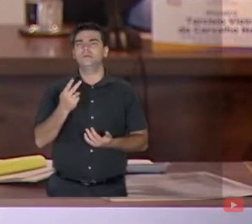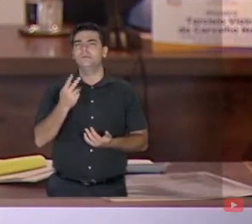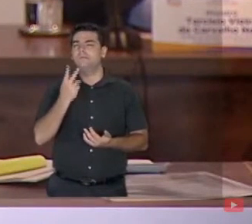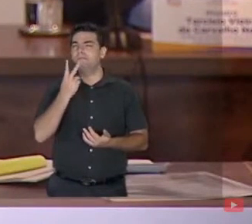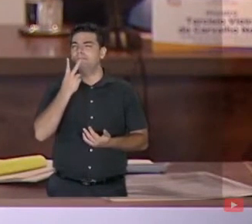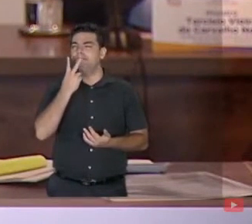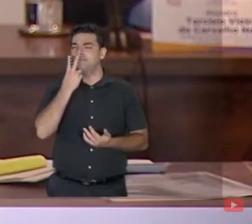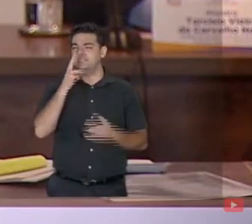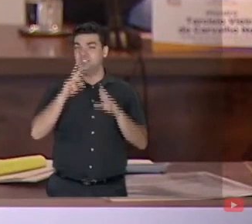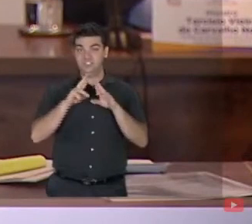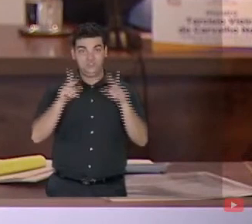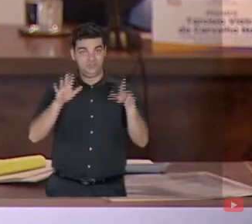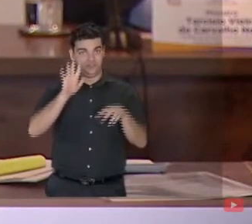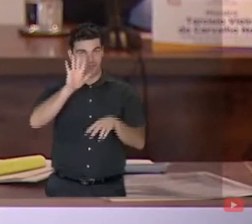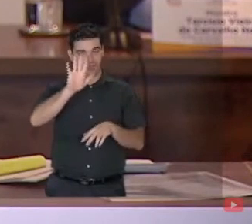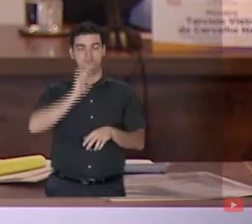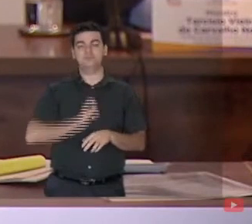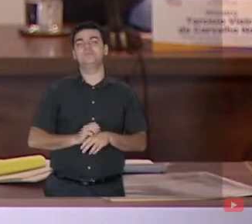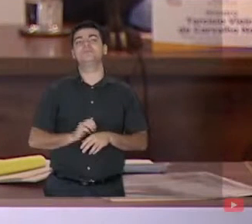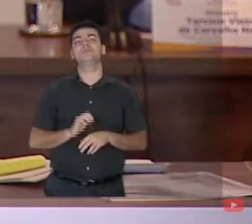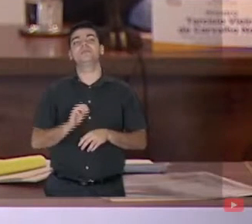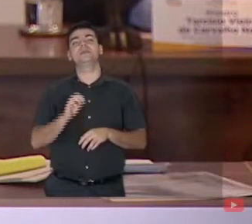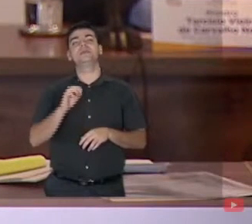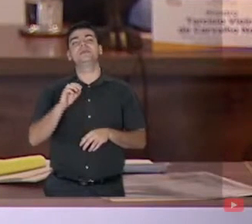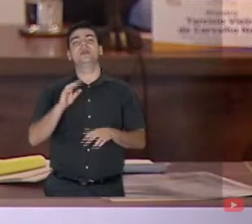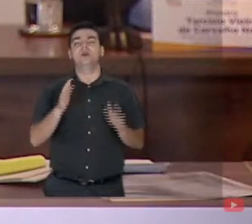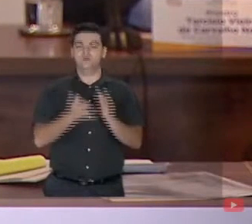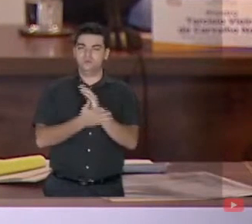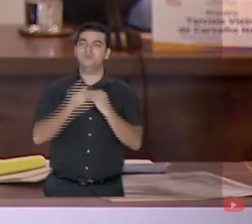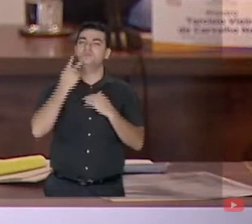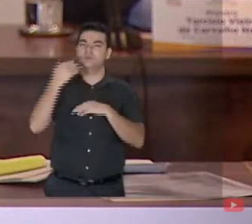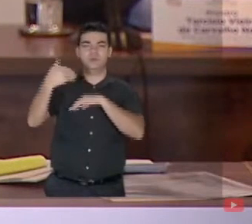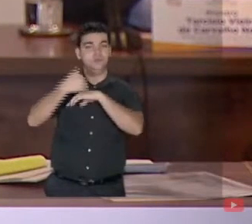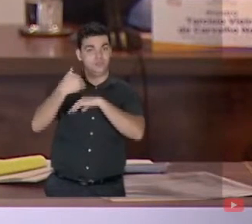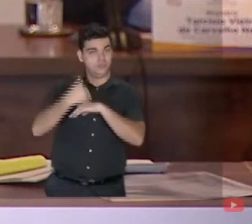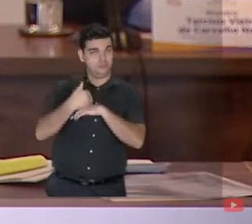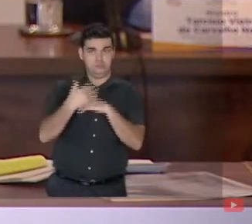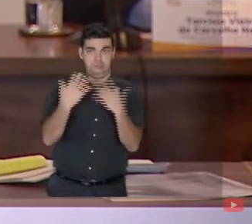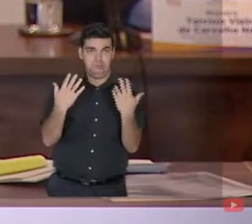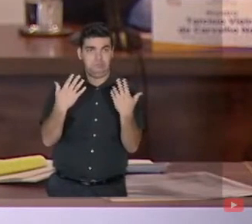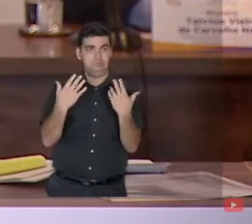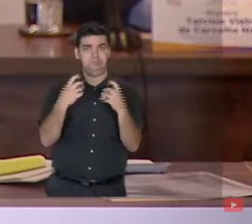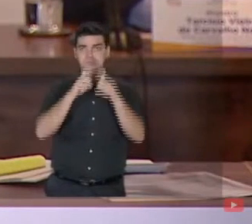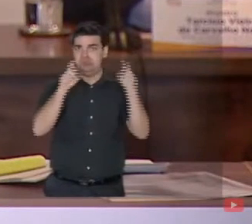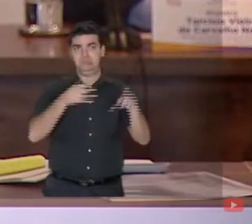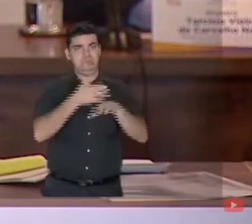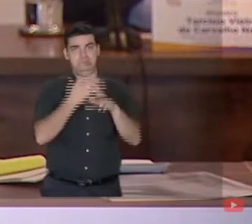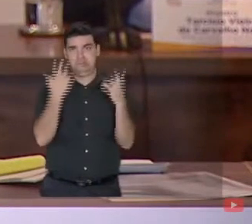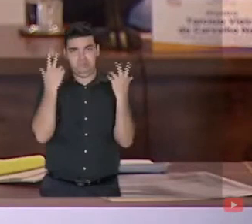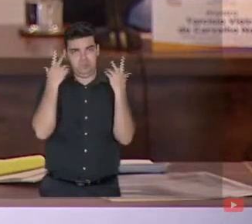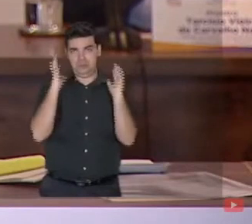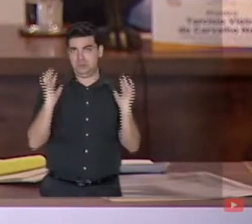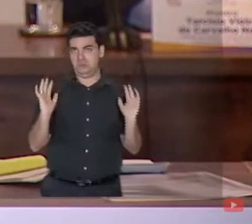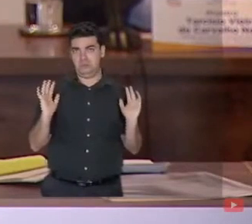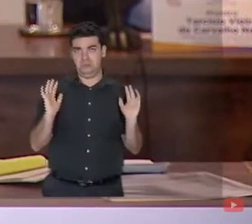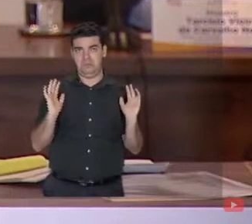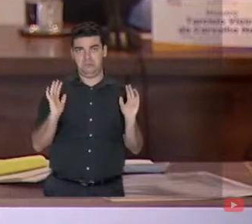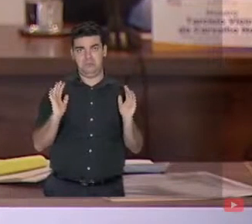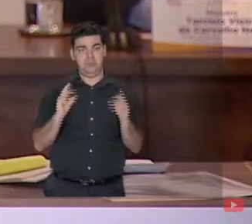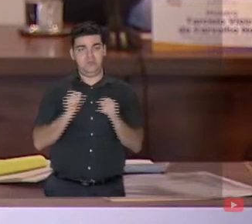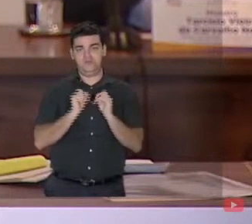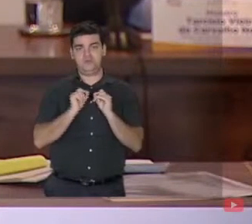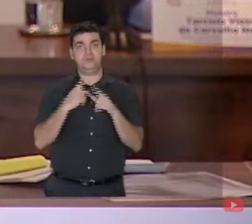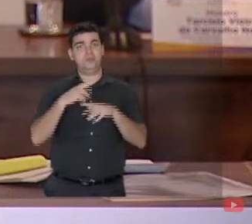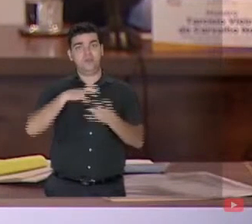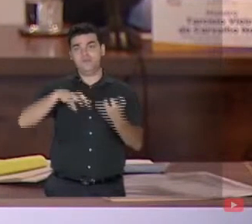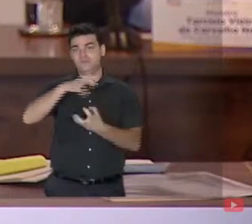diferentes. A questão da existência de ataques, como disse, faz parte da terceira revolução industrial